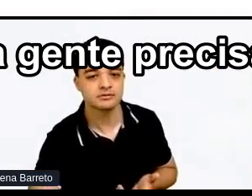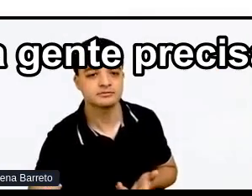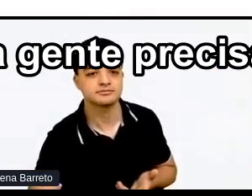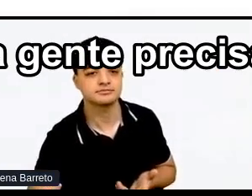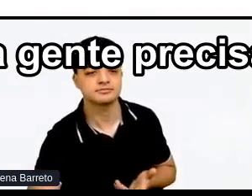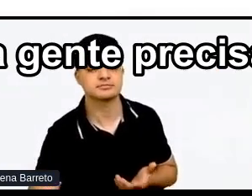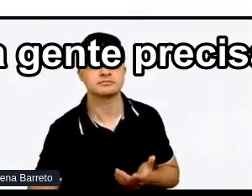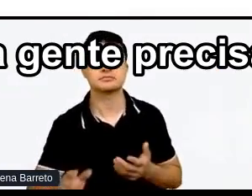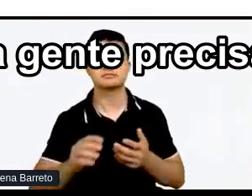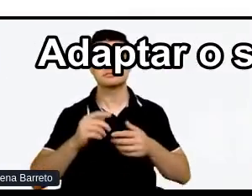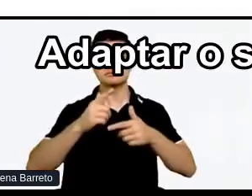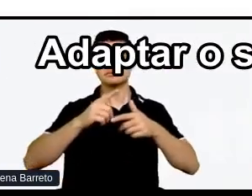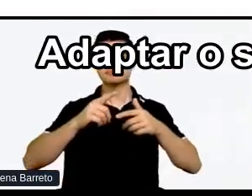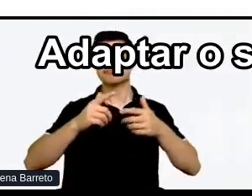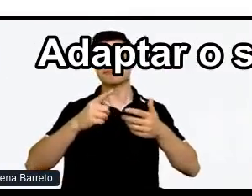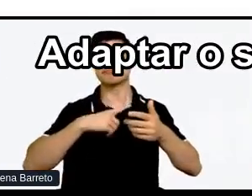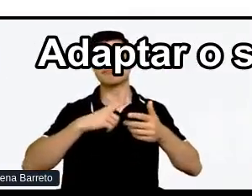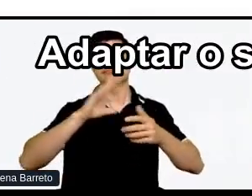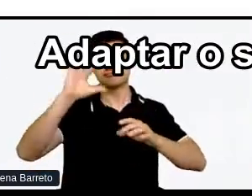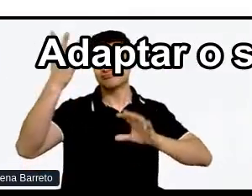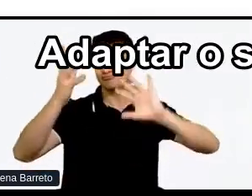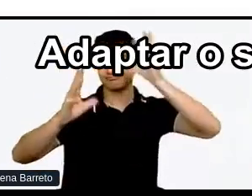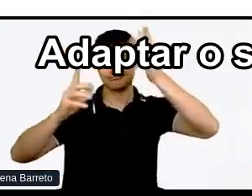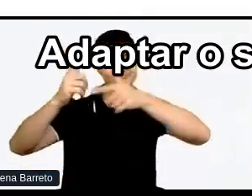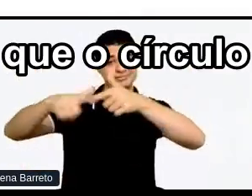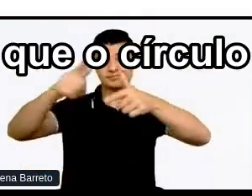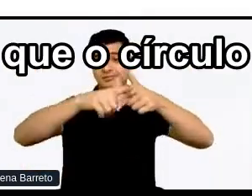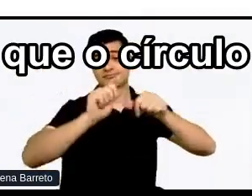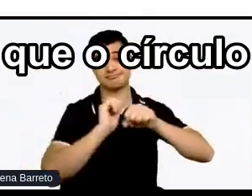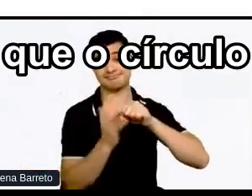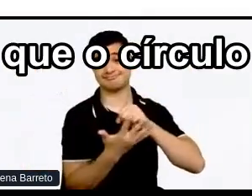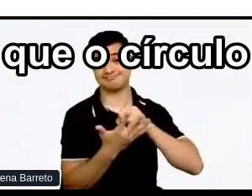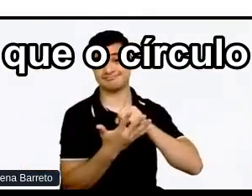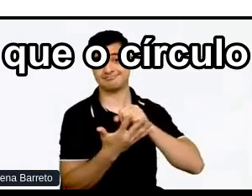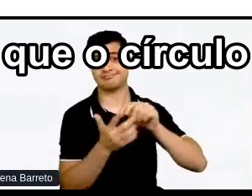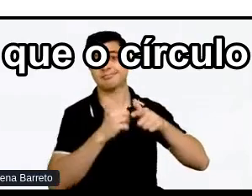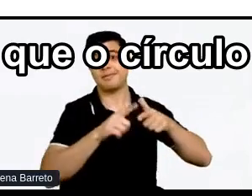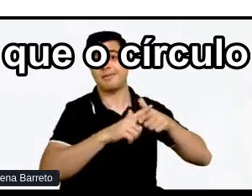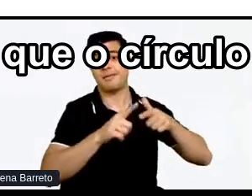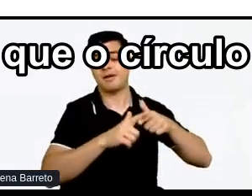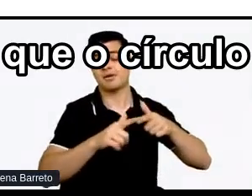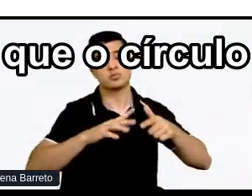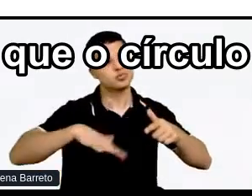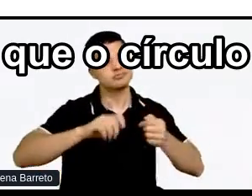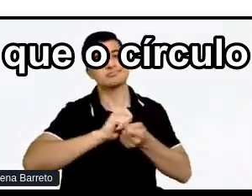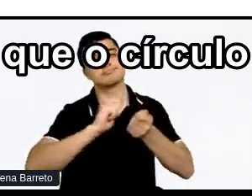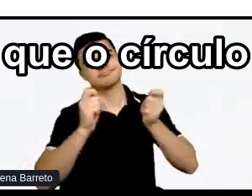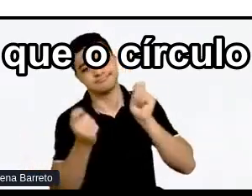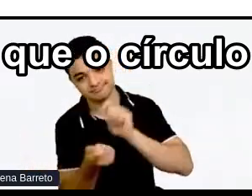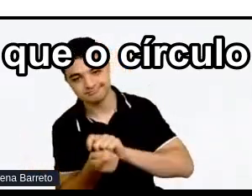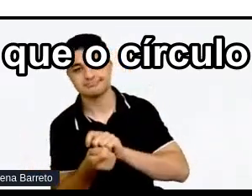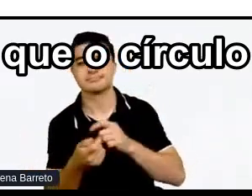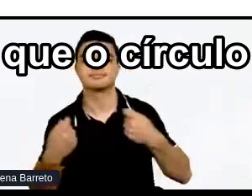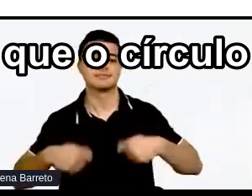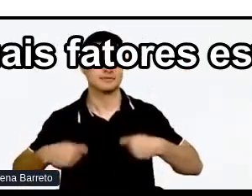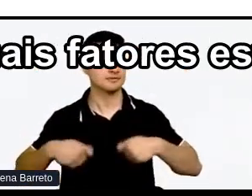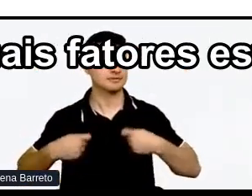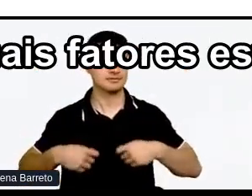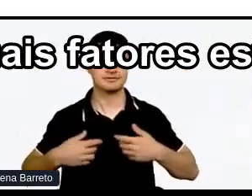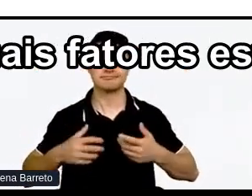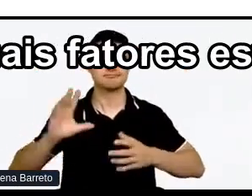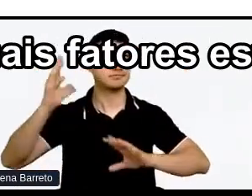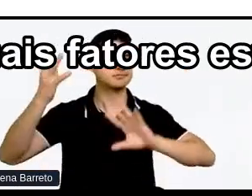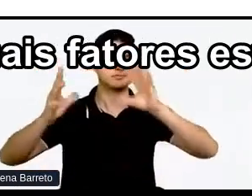né? Que a gente precisa se adaptar rápido. Adapte-se ao mercado. É isso que o círculo ali, né, nos trouxe